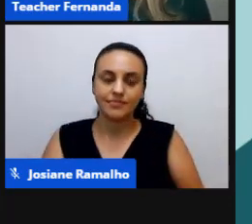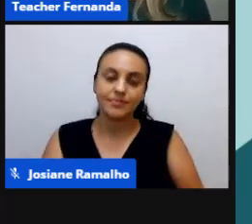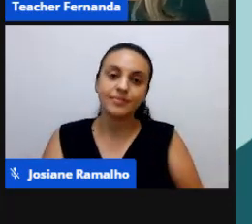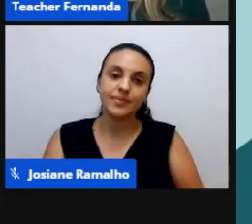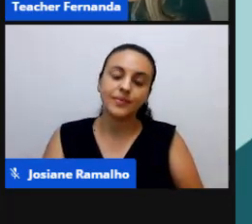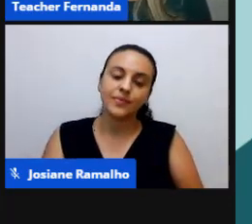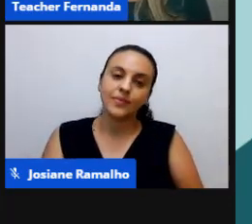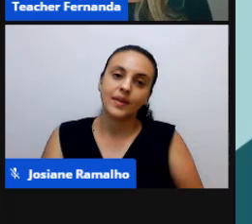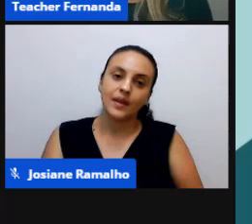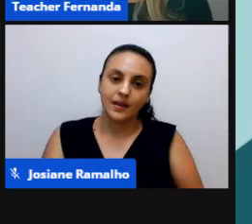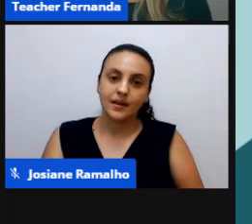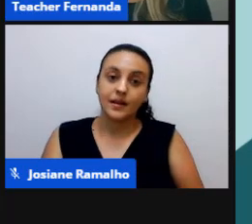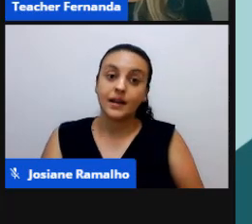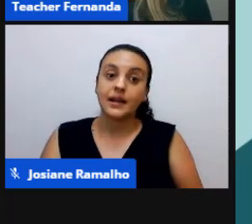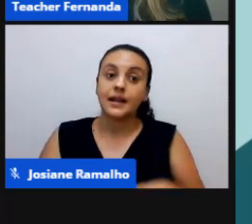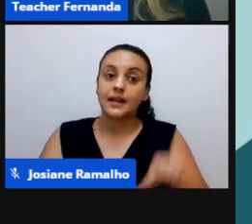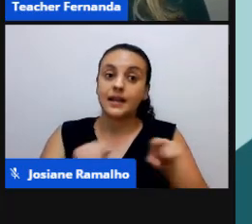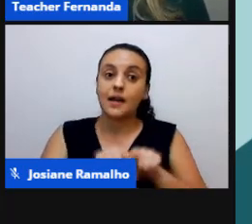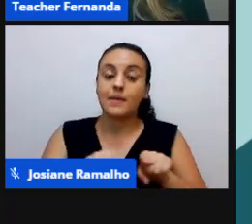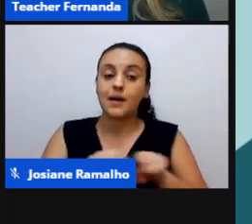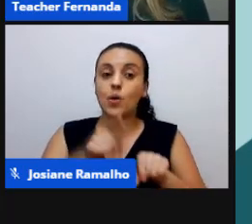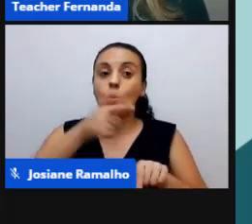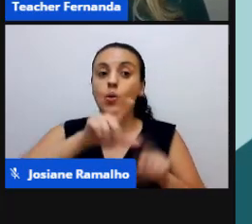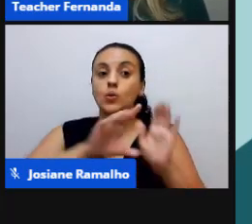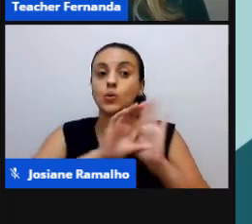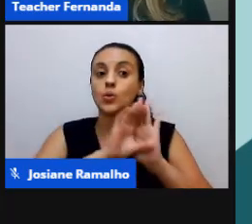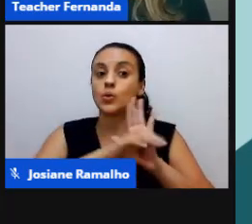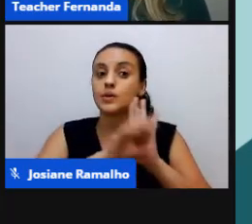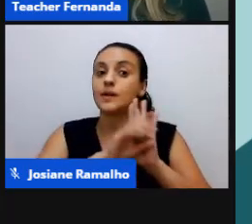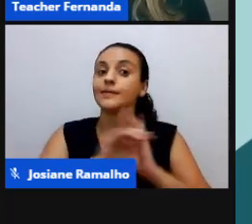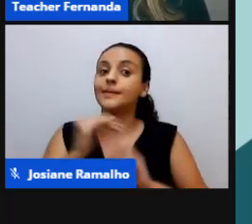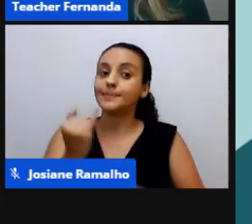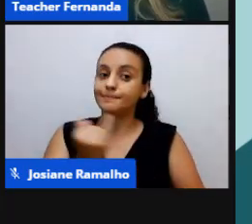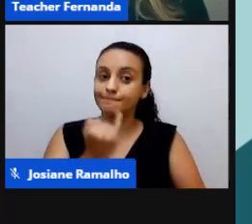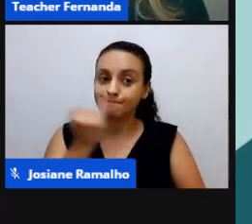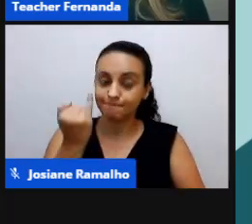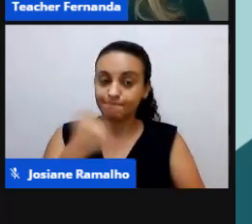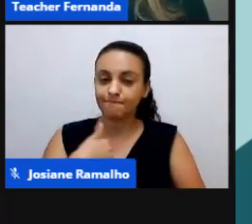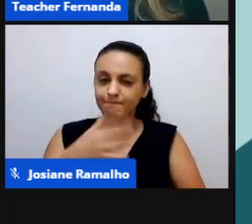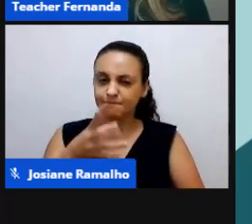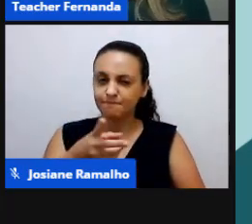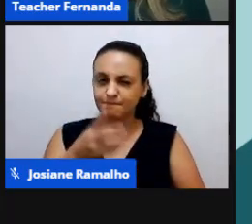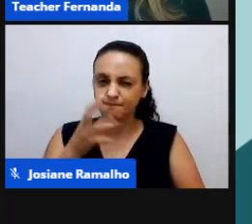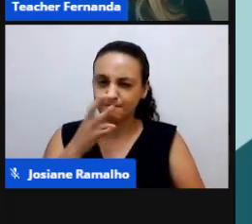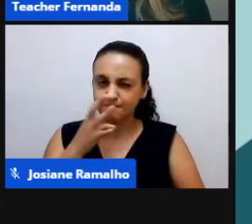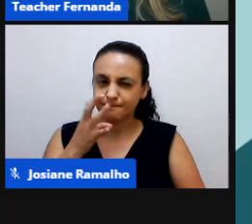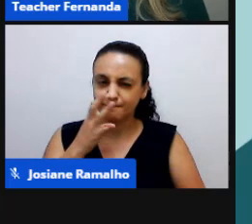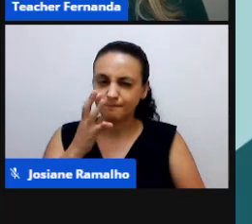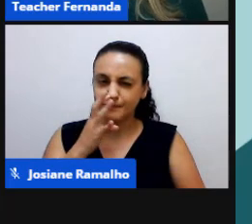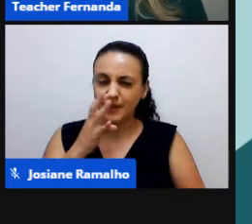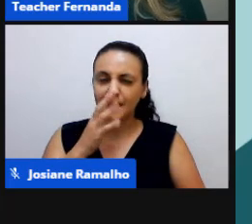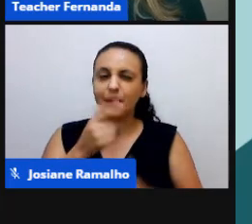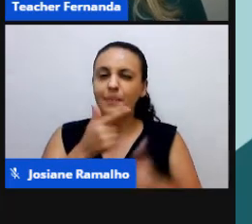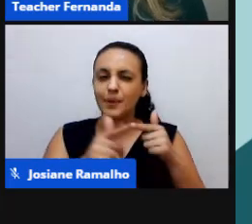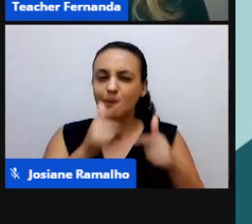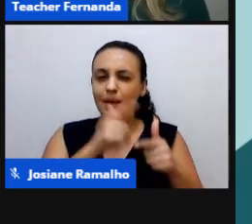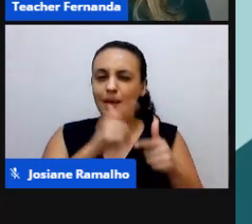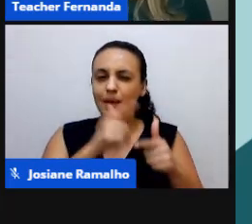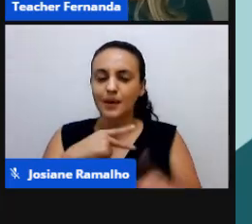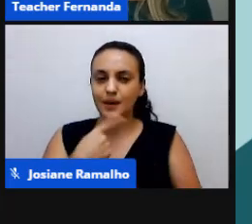que é muito importante, que eu vejo que é um grande problema, tanto para nós, professores,